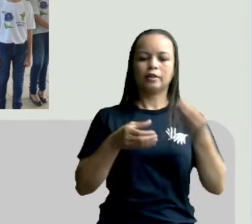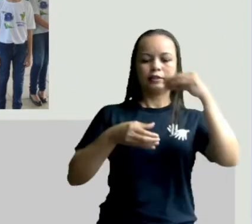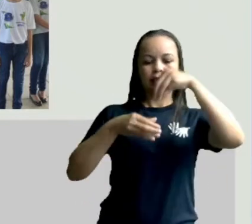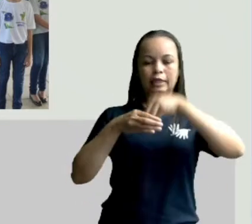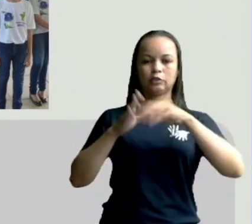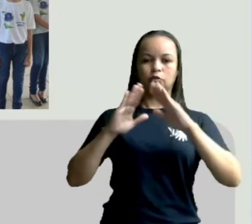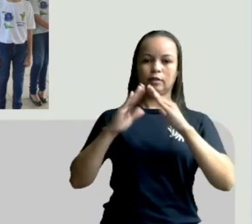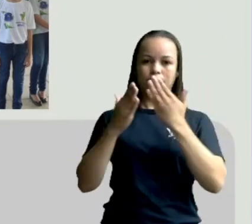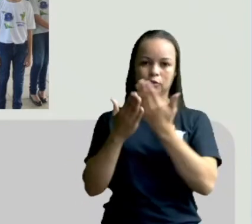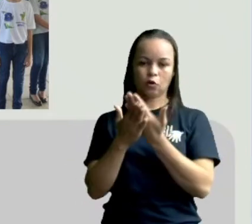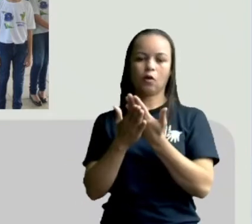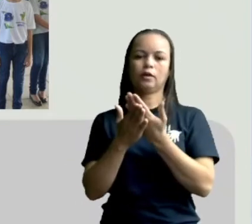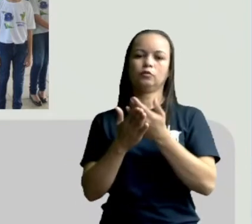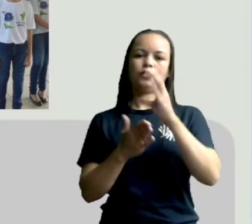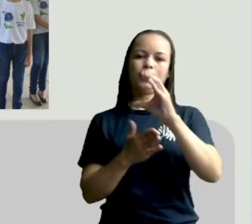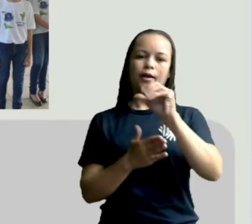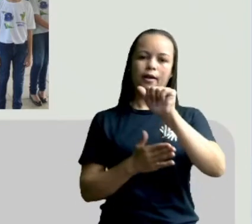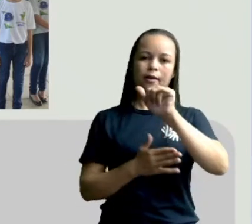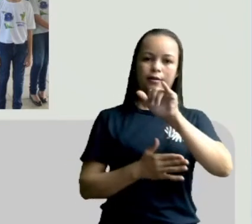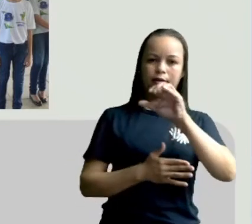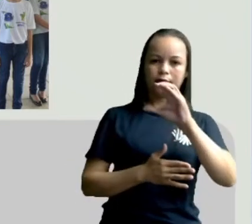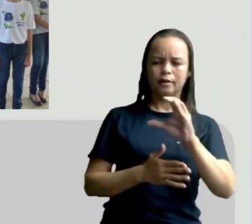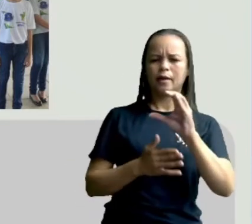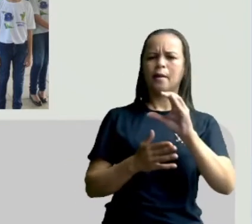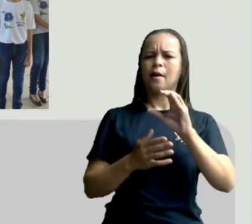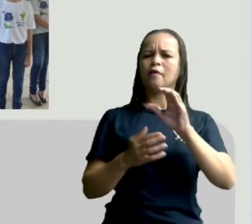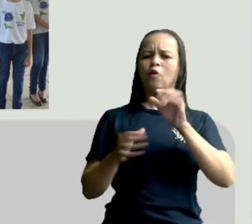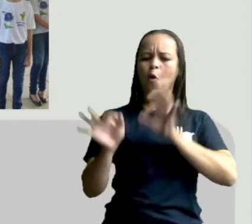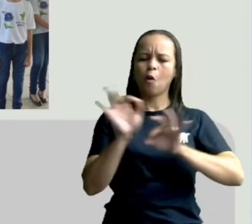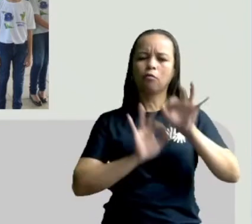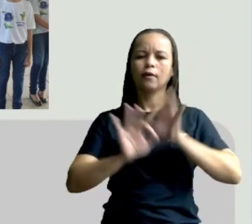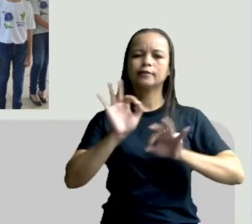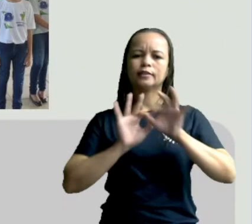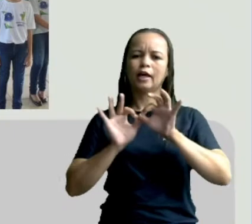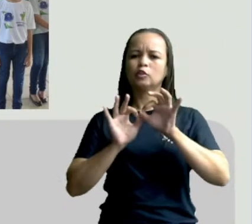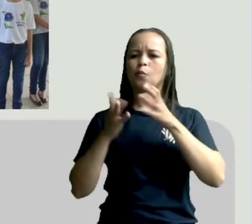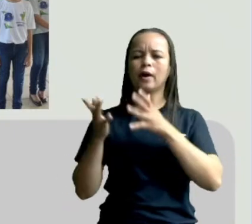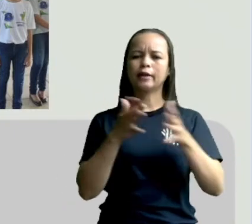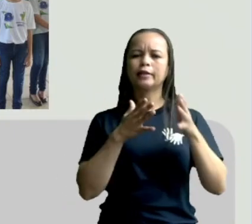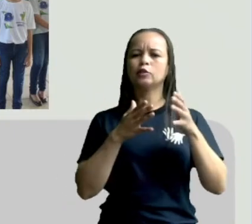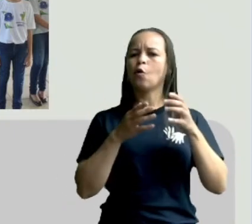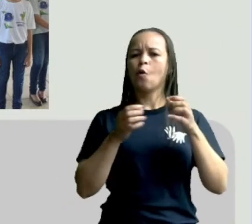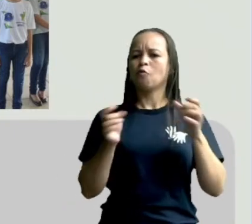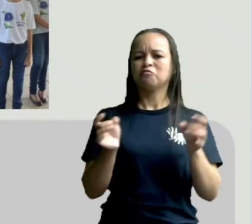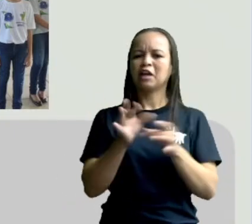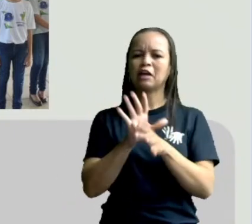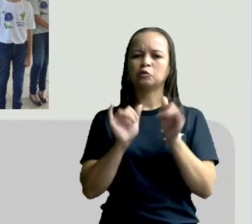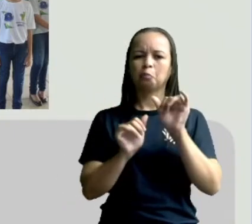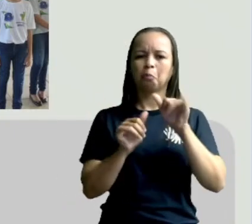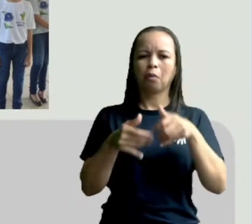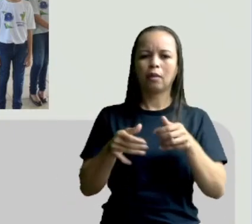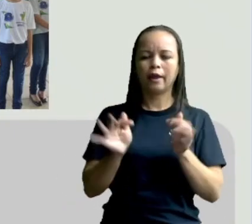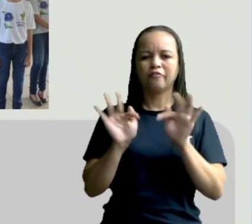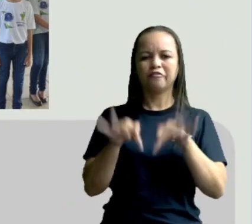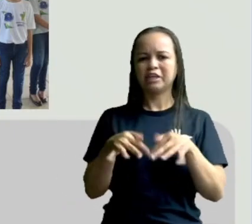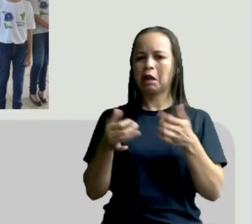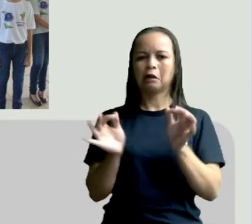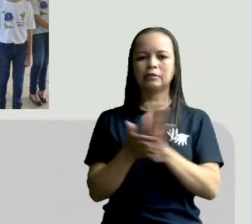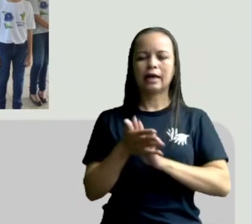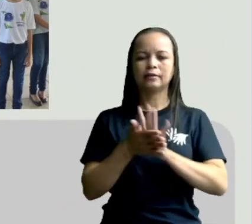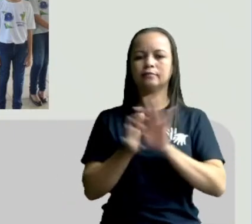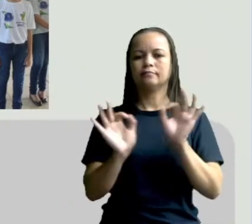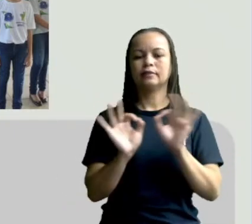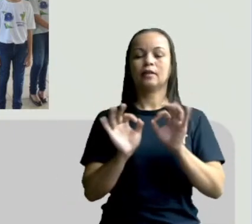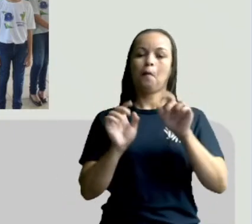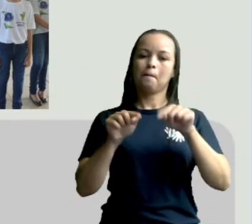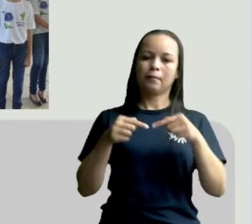bem organizado, para que não passasse em branco essa data que é tão tradicional aqui para a cidade. Se Deus quiser, no próximo